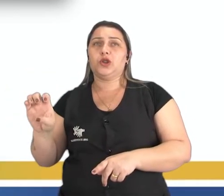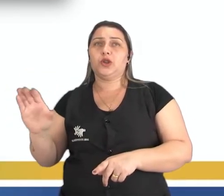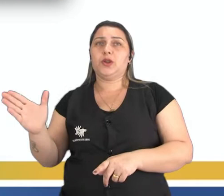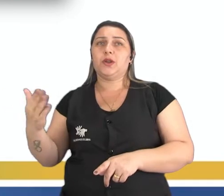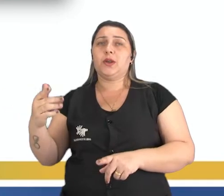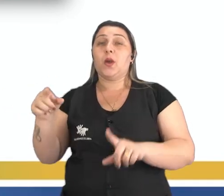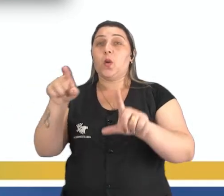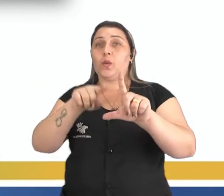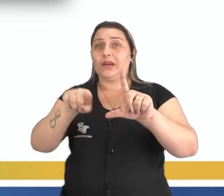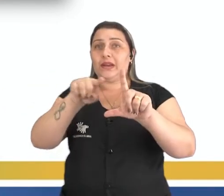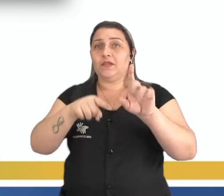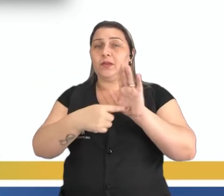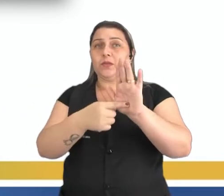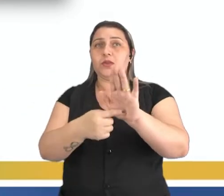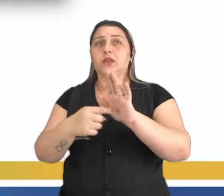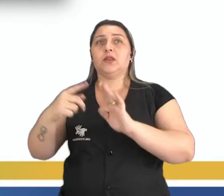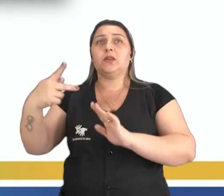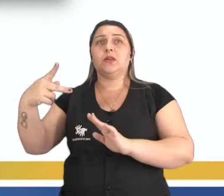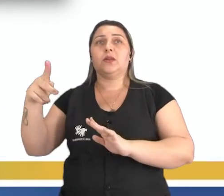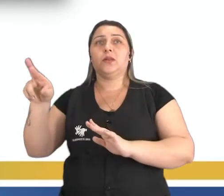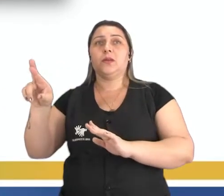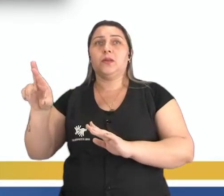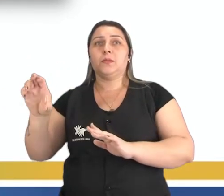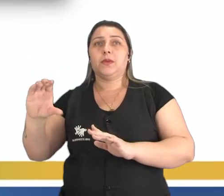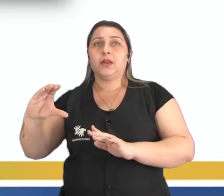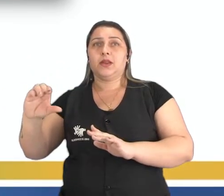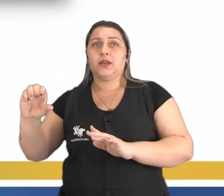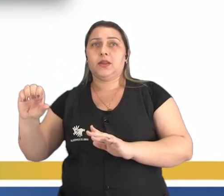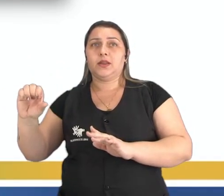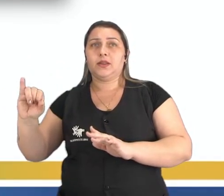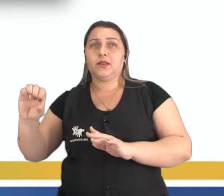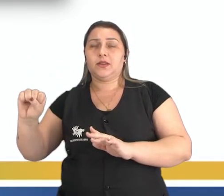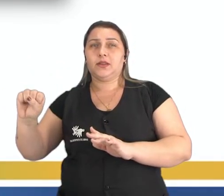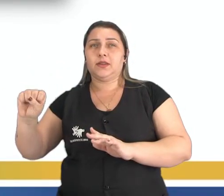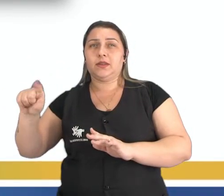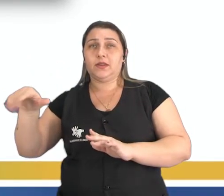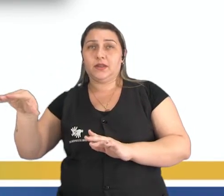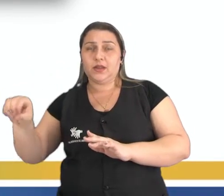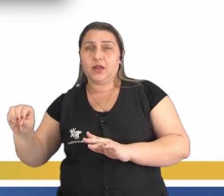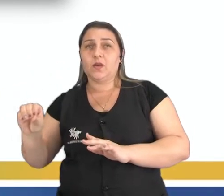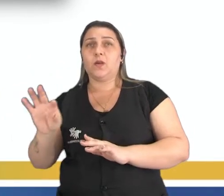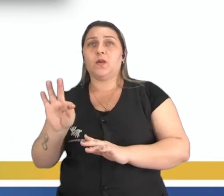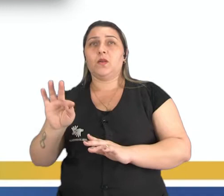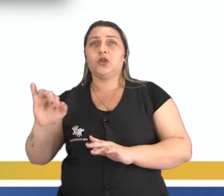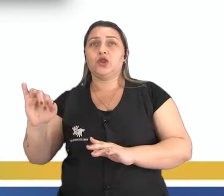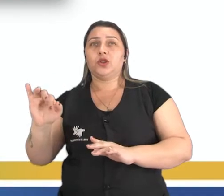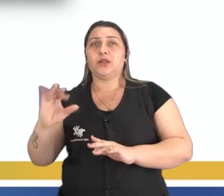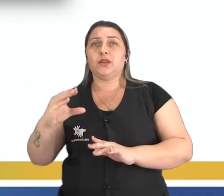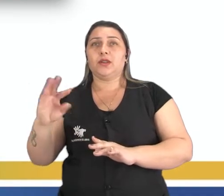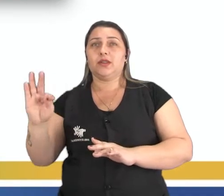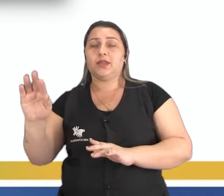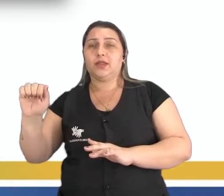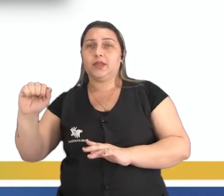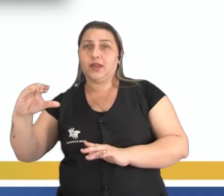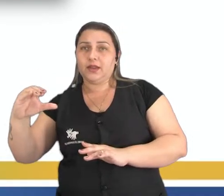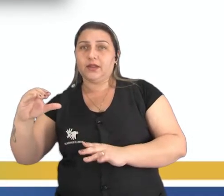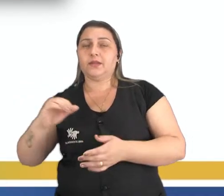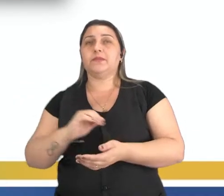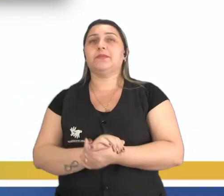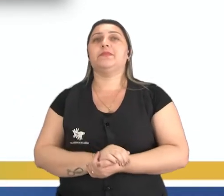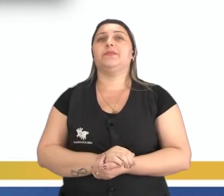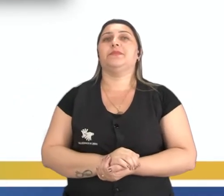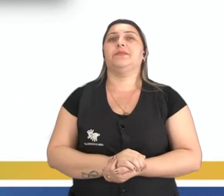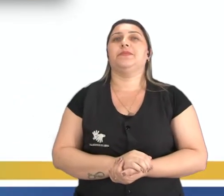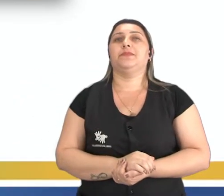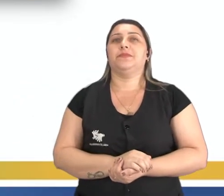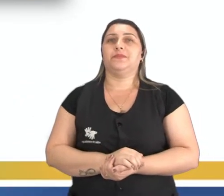né? O rolamento, o vault ou volt, né? Salto de precisão e o tic-tac,